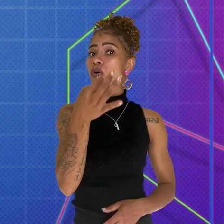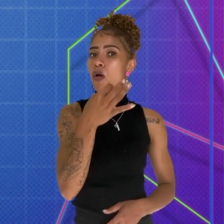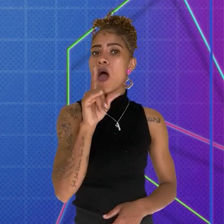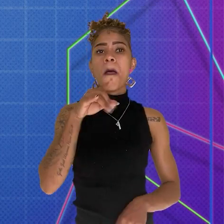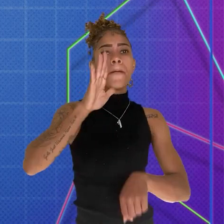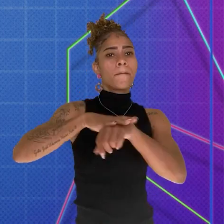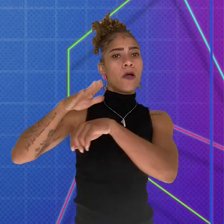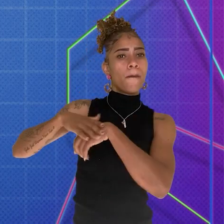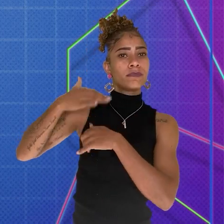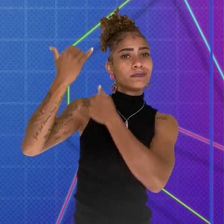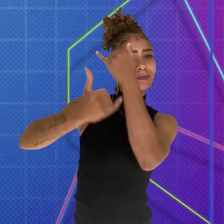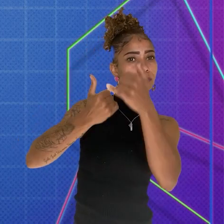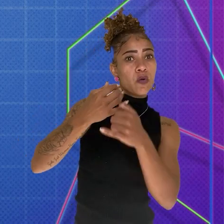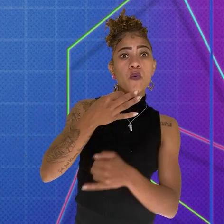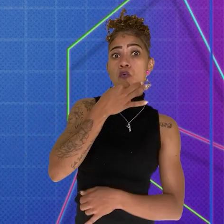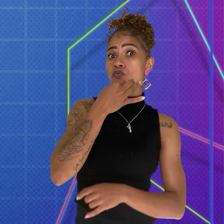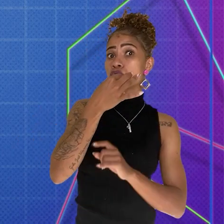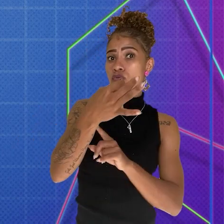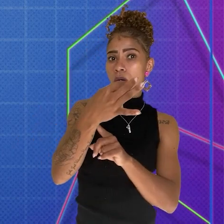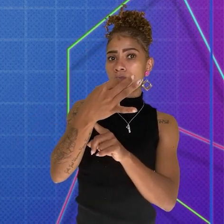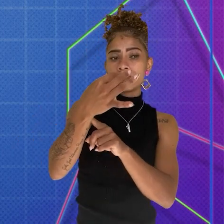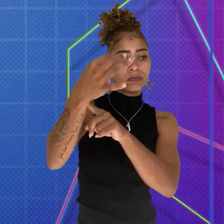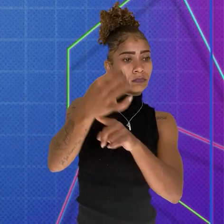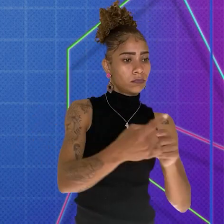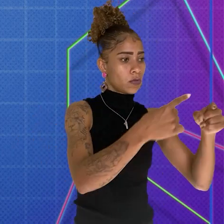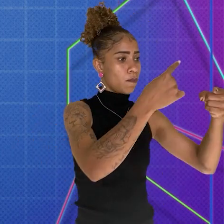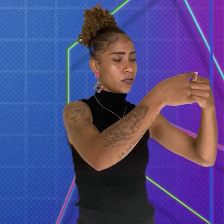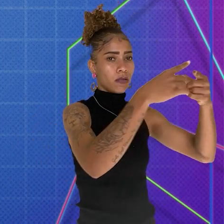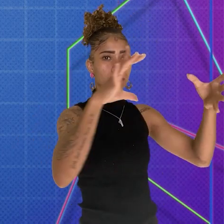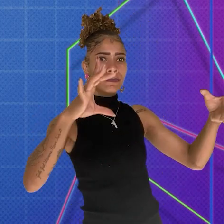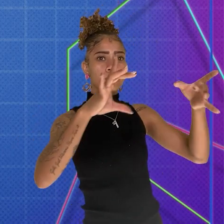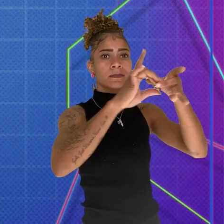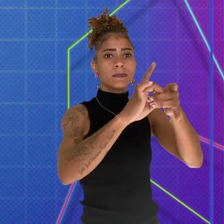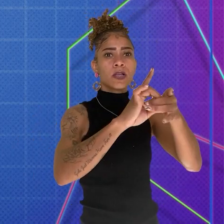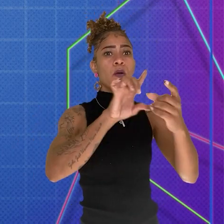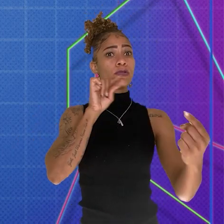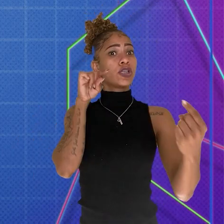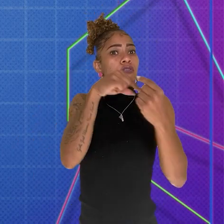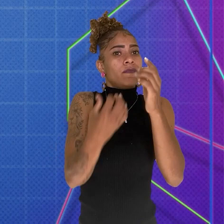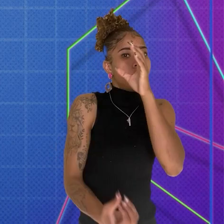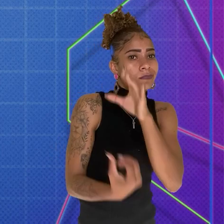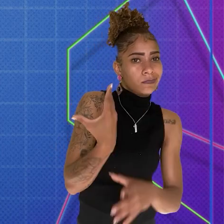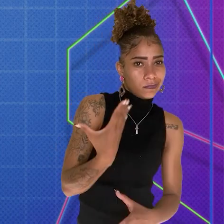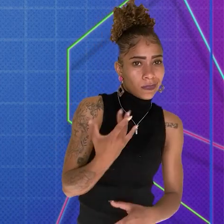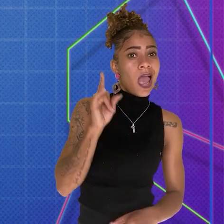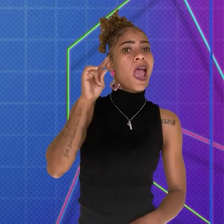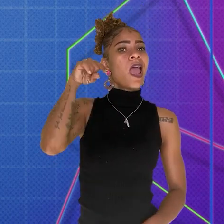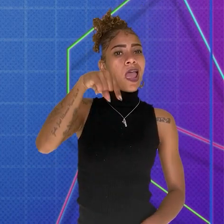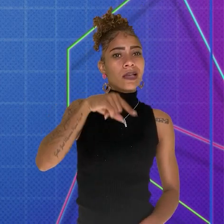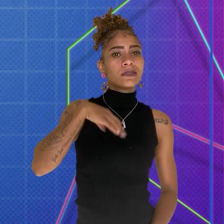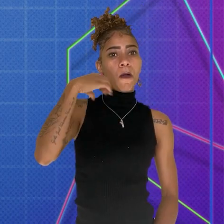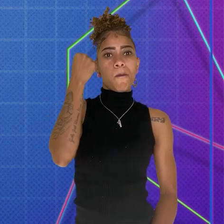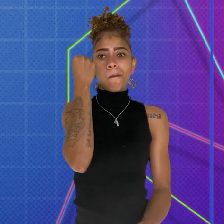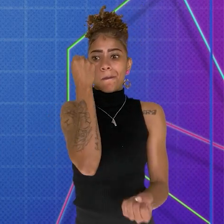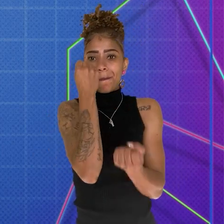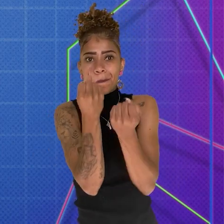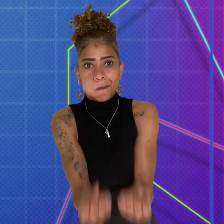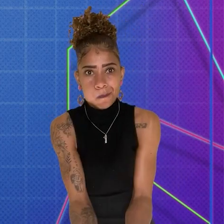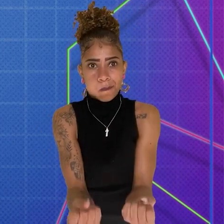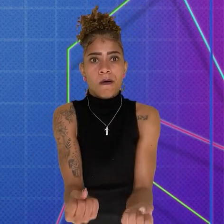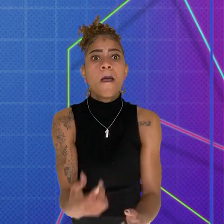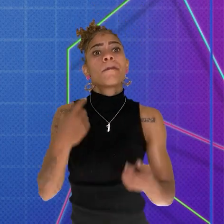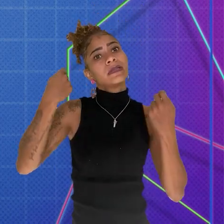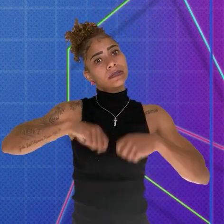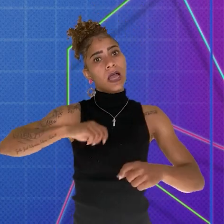para objetos em jogos. O som deve corresponder ao objeto e ao efeito que se pretende criar. Um objeto pesado